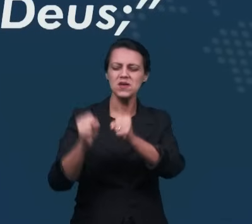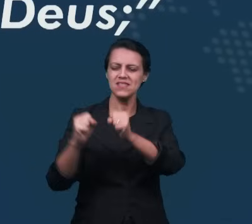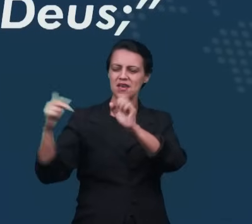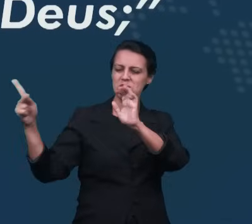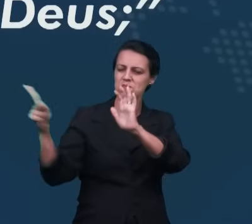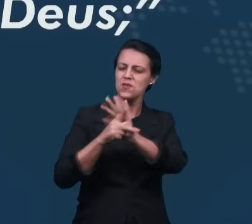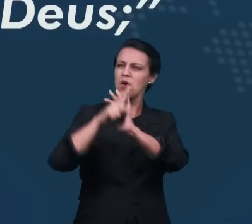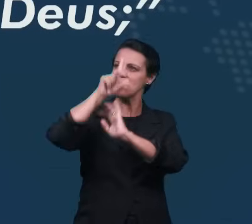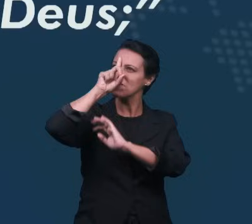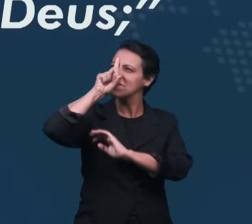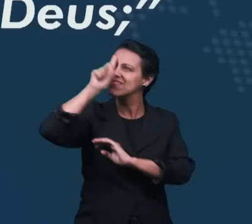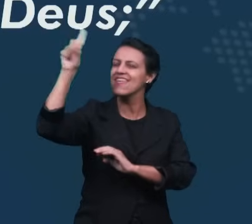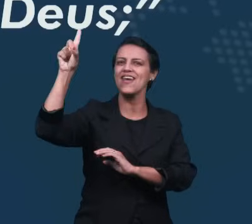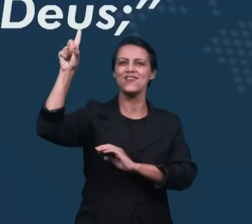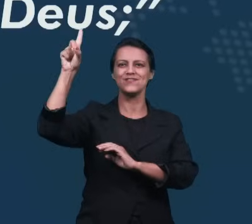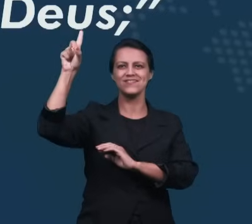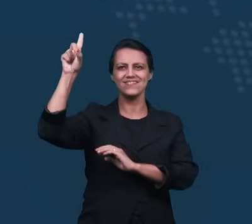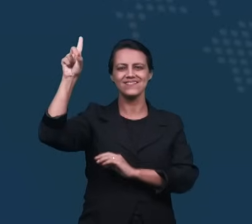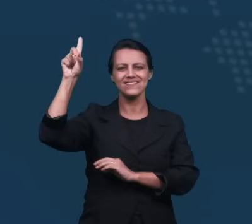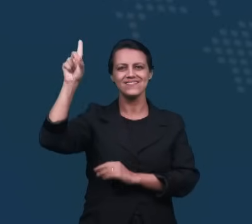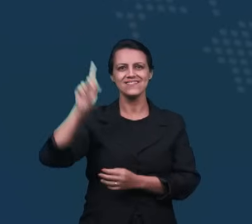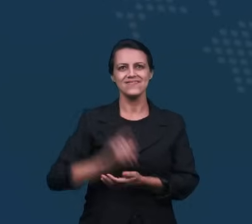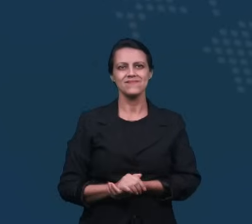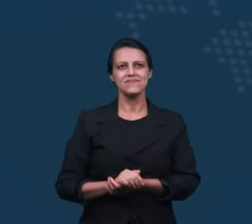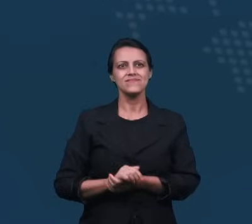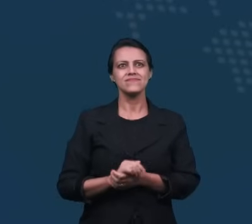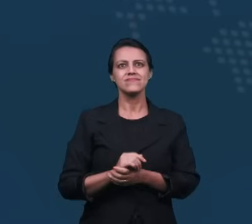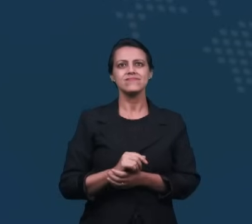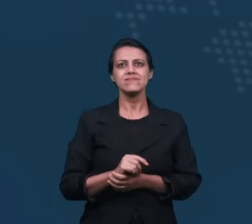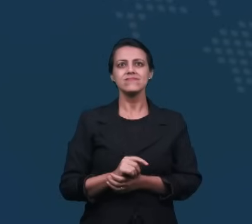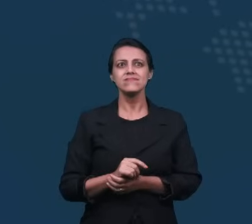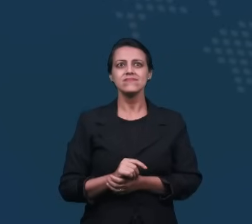ao Senhor nosso Deus. O outro versículo: